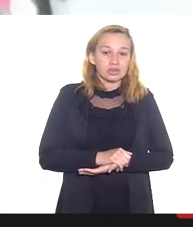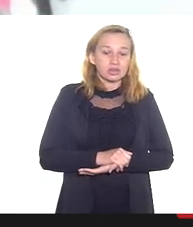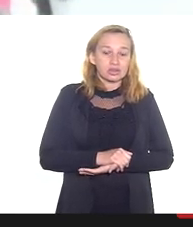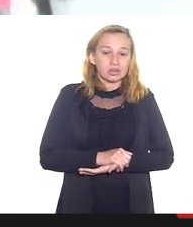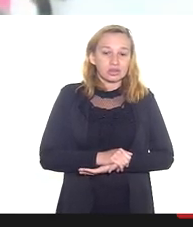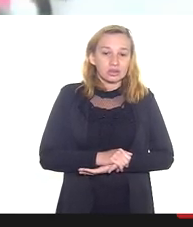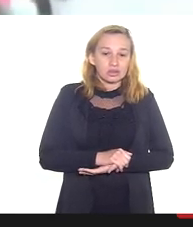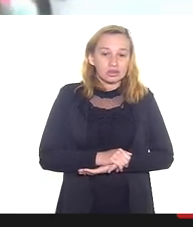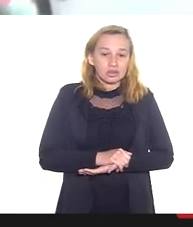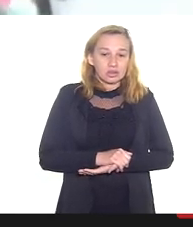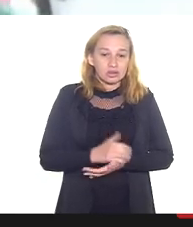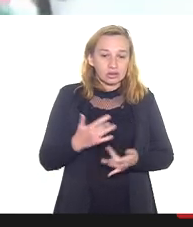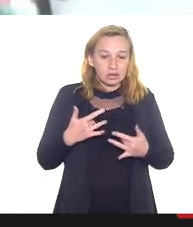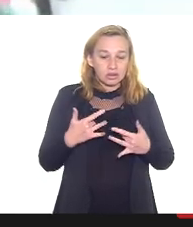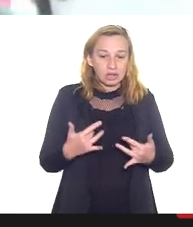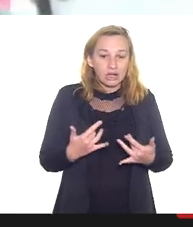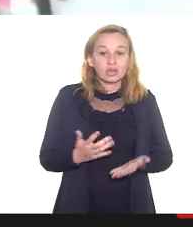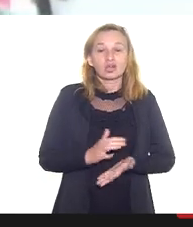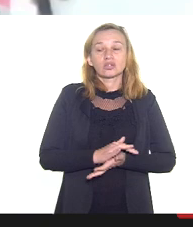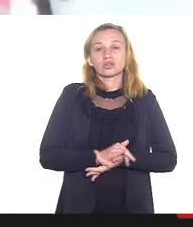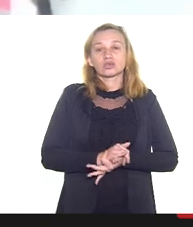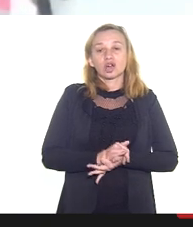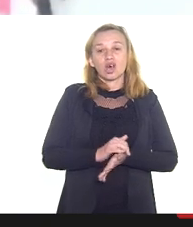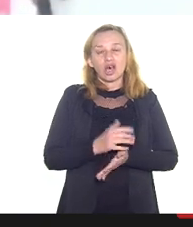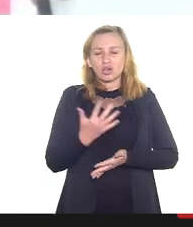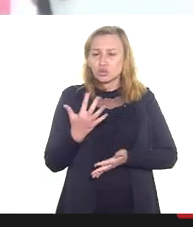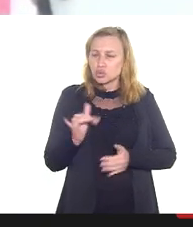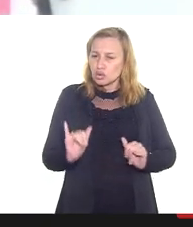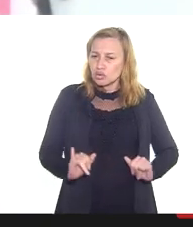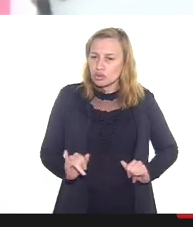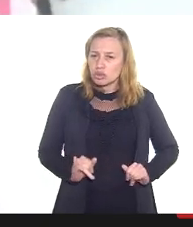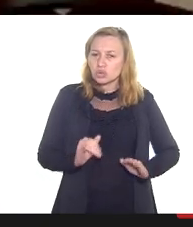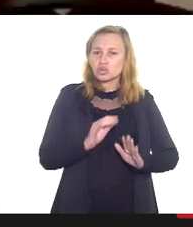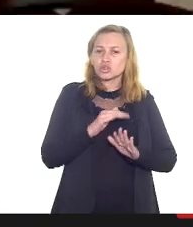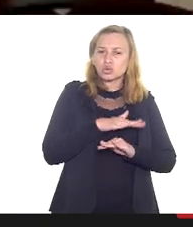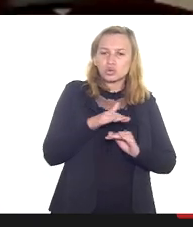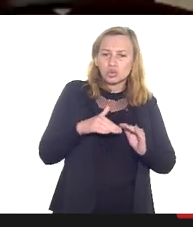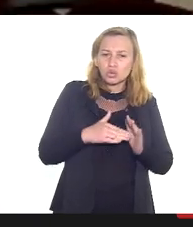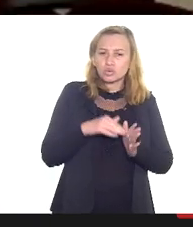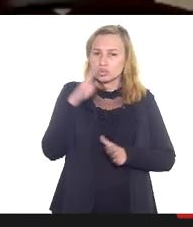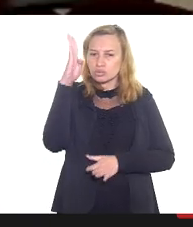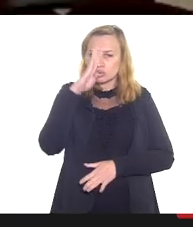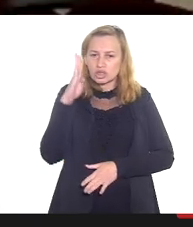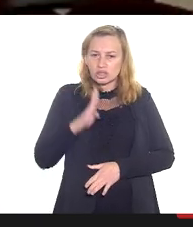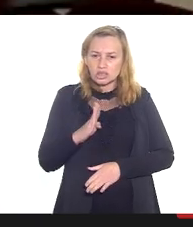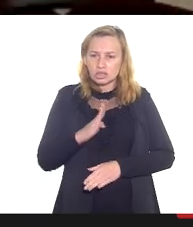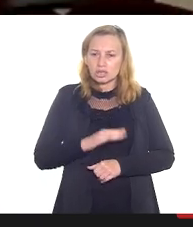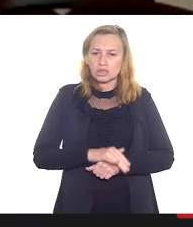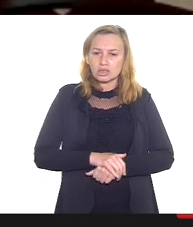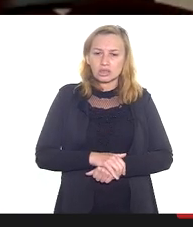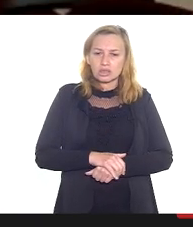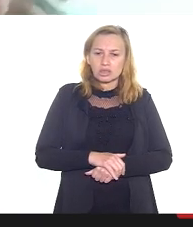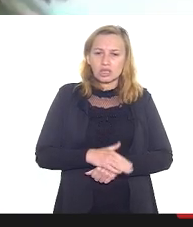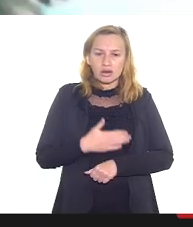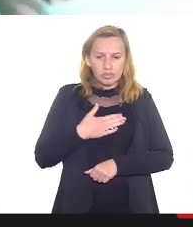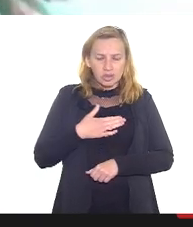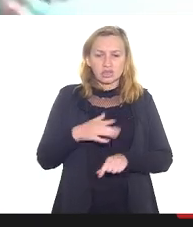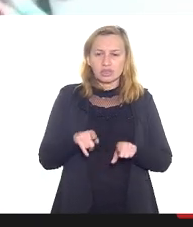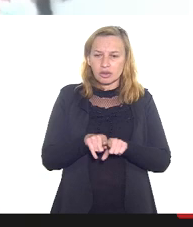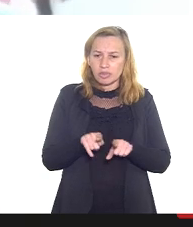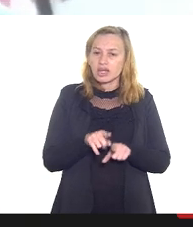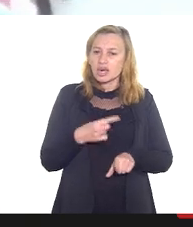confraternizando com as dores de todos os brasileiros, a minha também, a